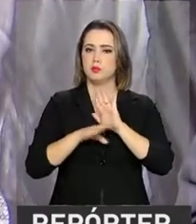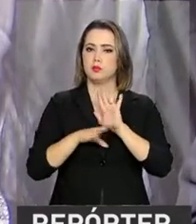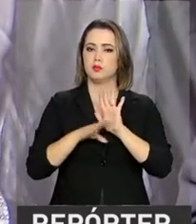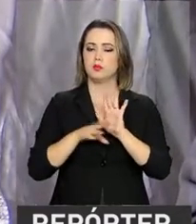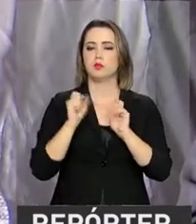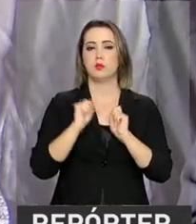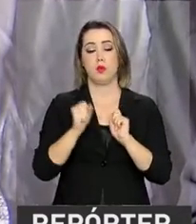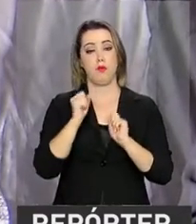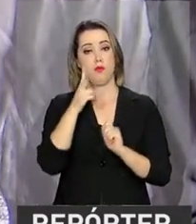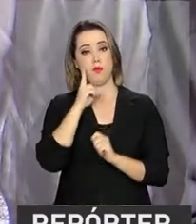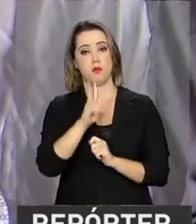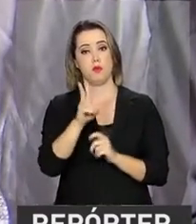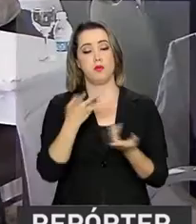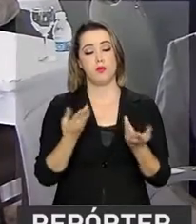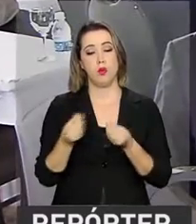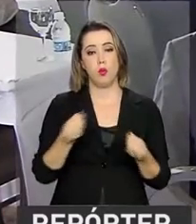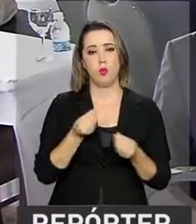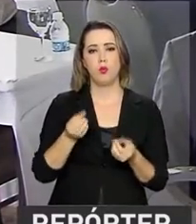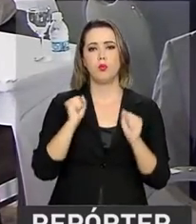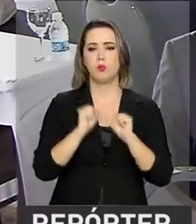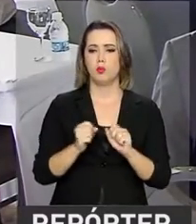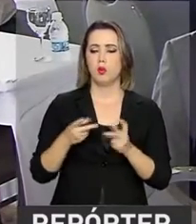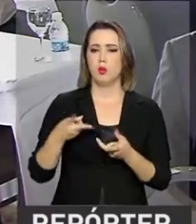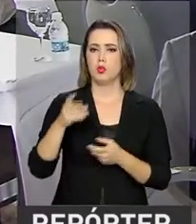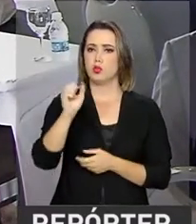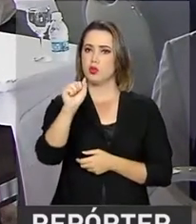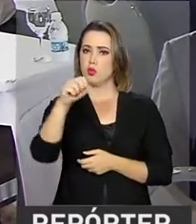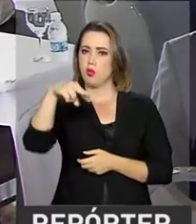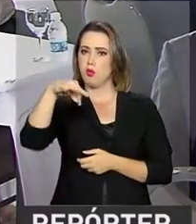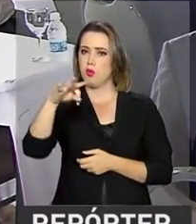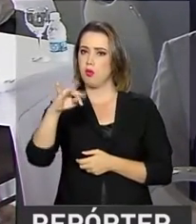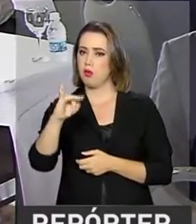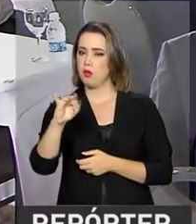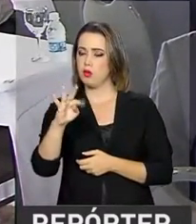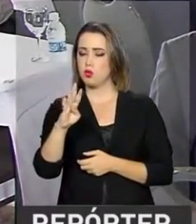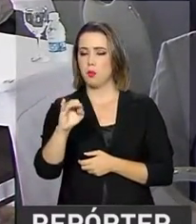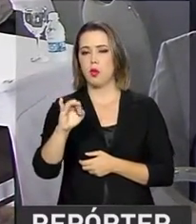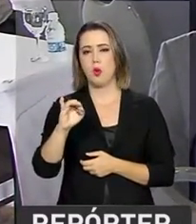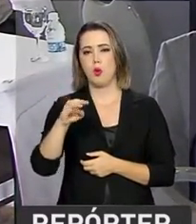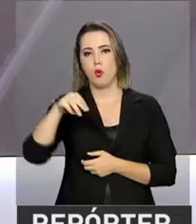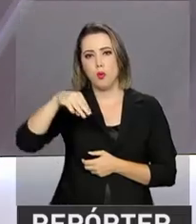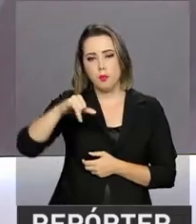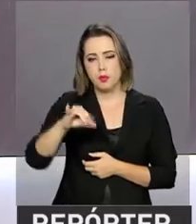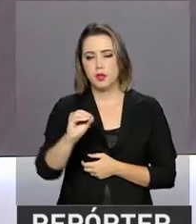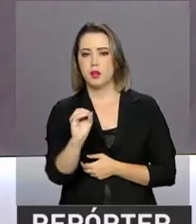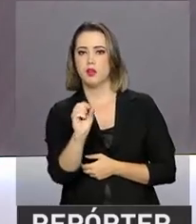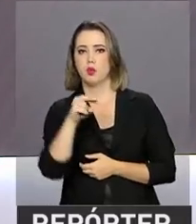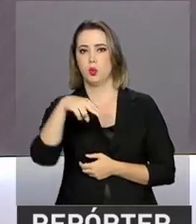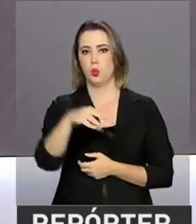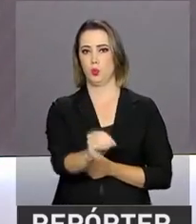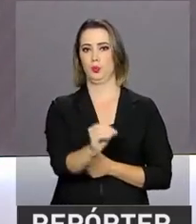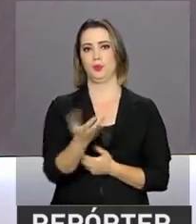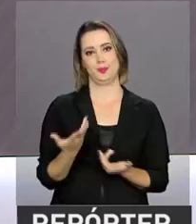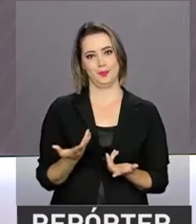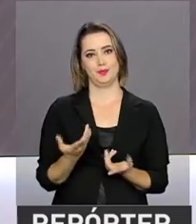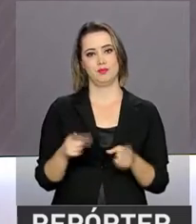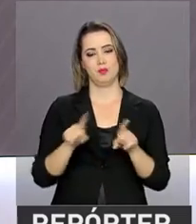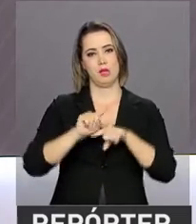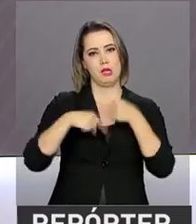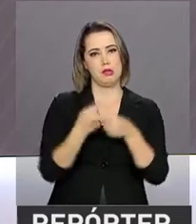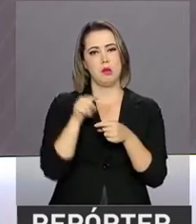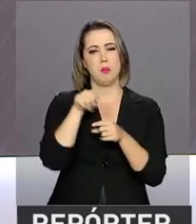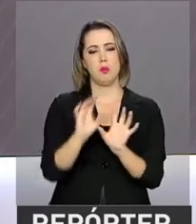aos antimicrobianos que deve ser anunciado no próximo mês de maio e depois desse evento